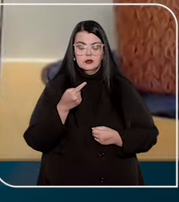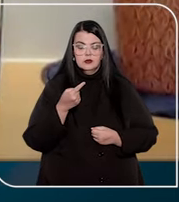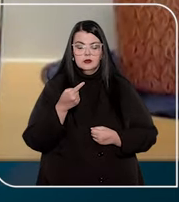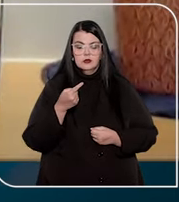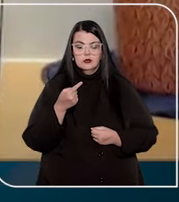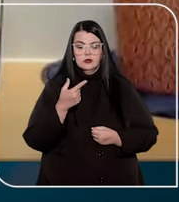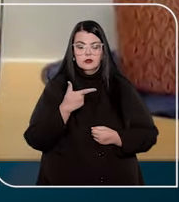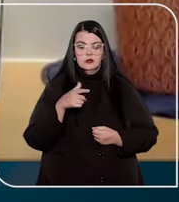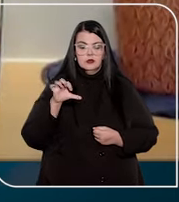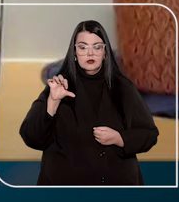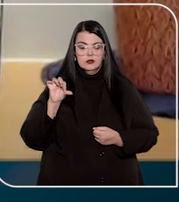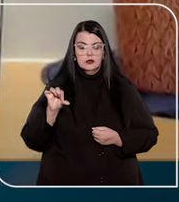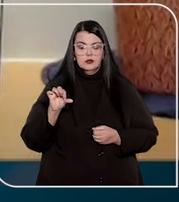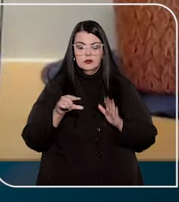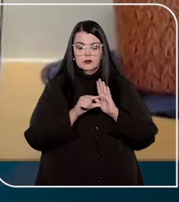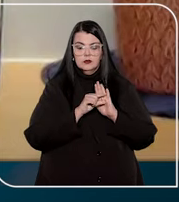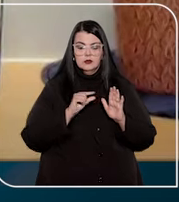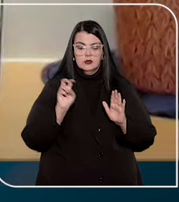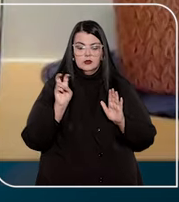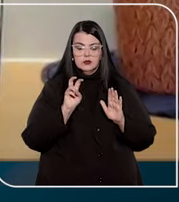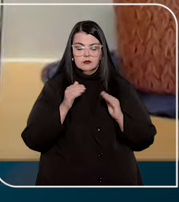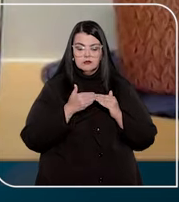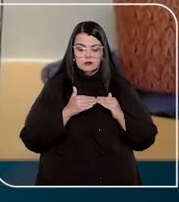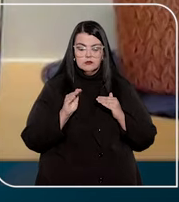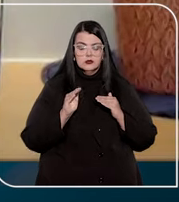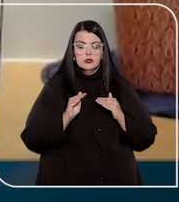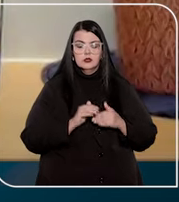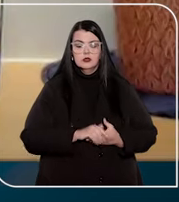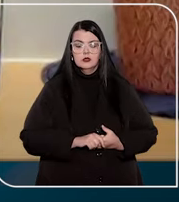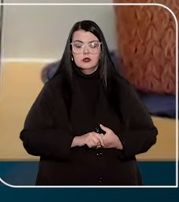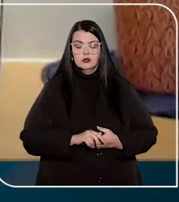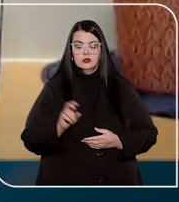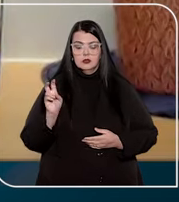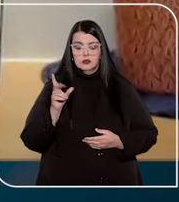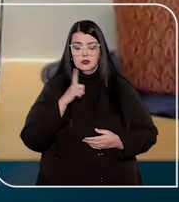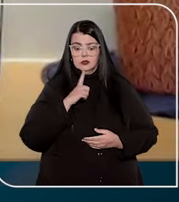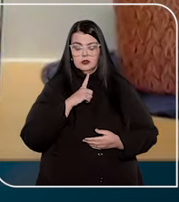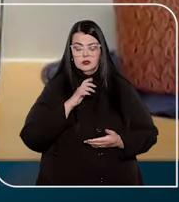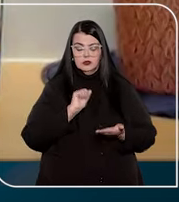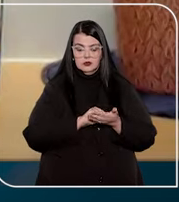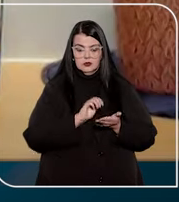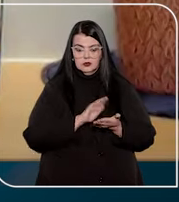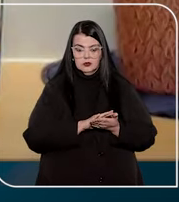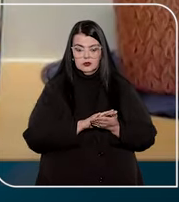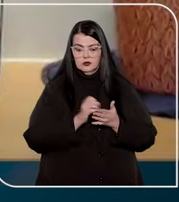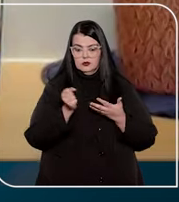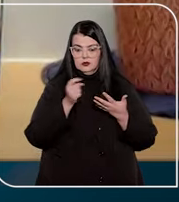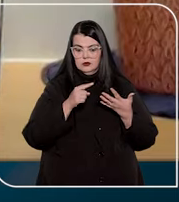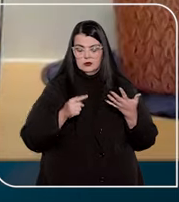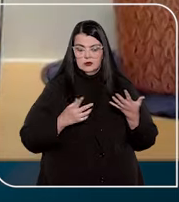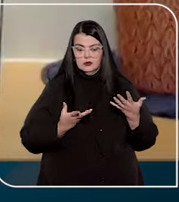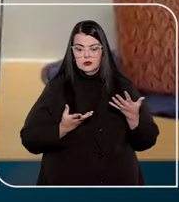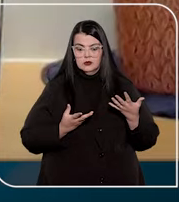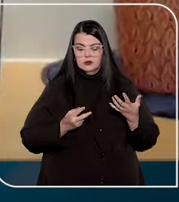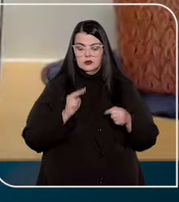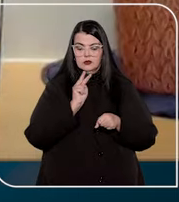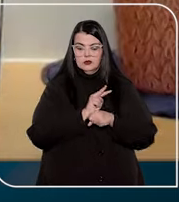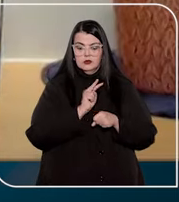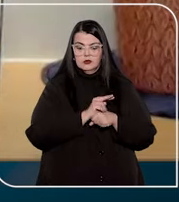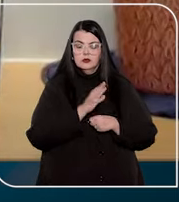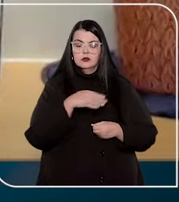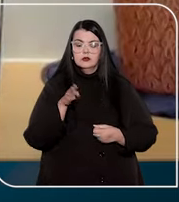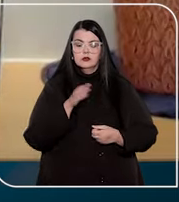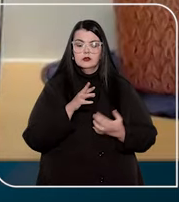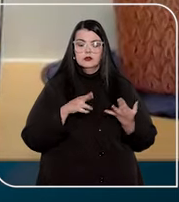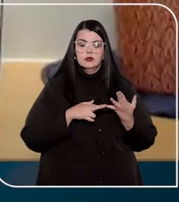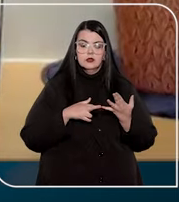1029, parágrafo 5º e seguintes, a quem que ele vai dirigir os pedidos de efeito suspensivo ao recurso